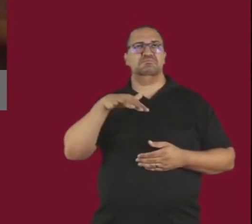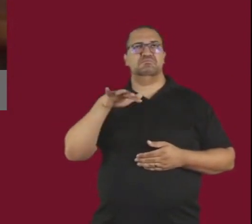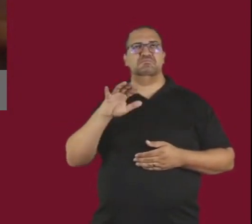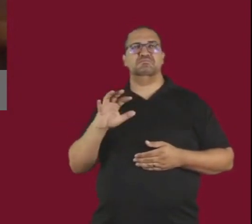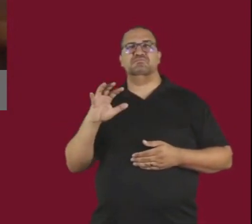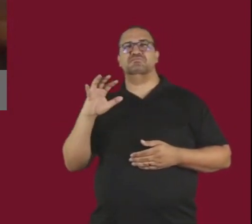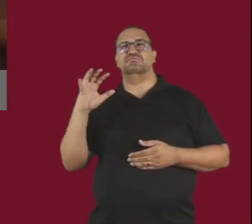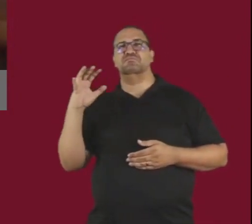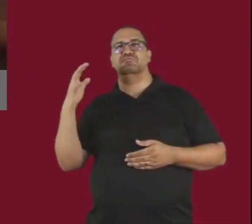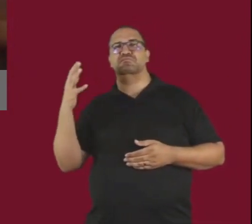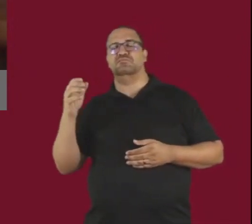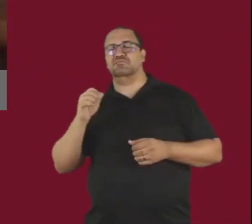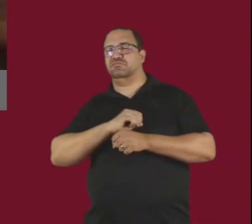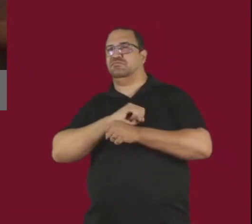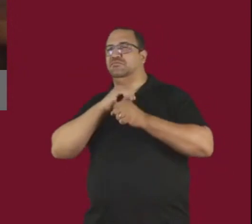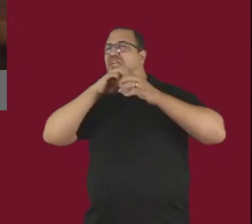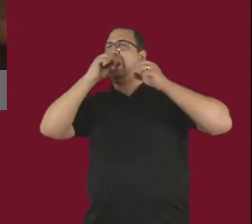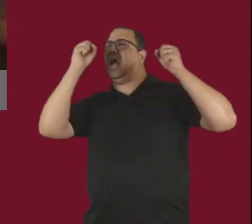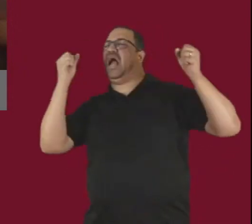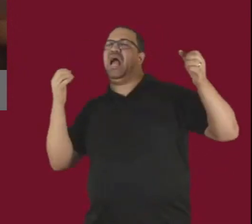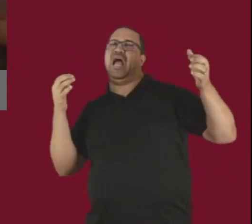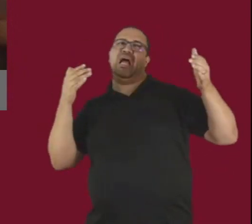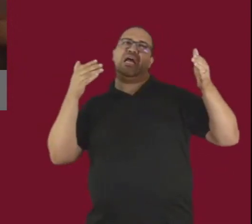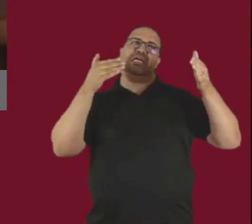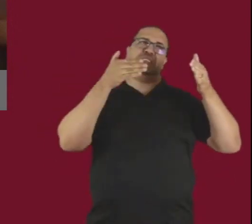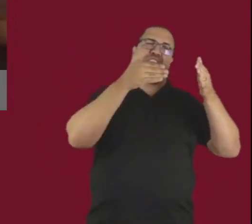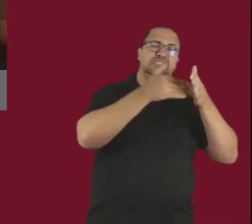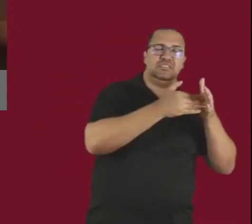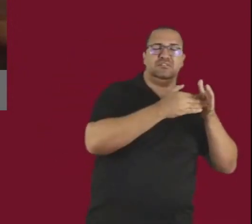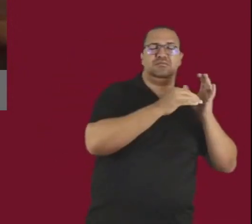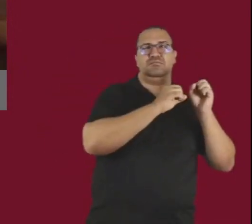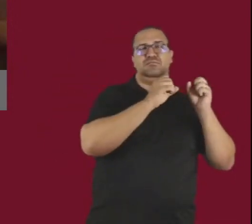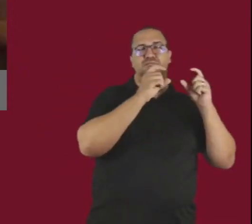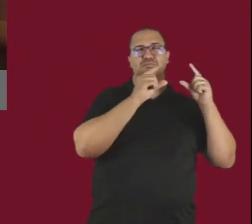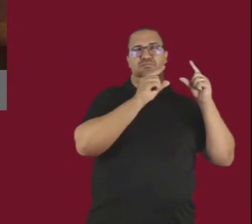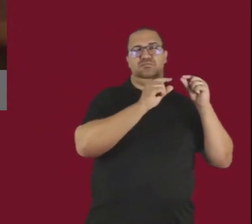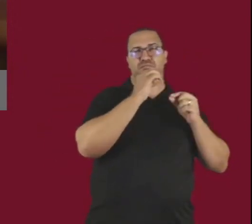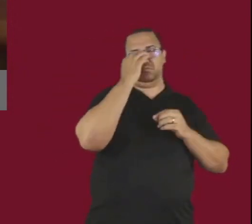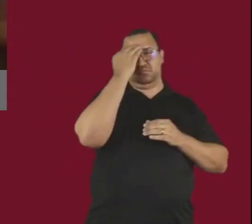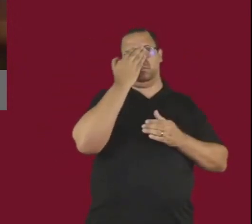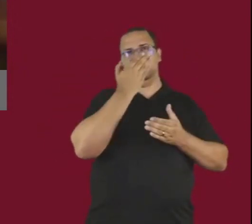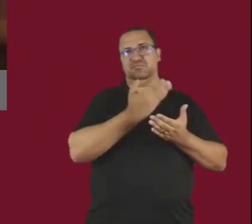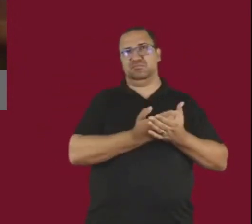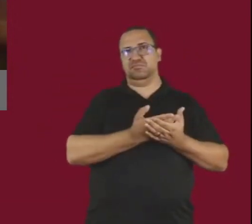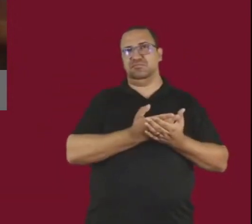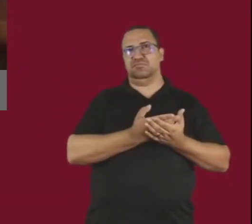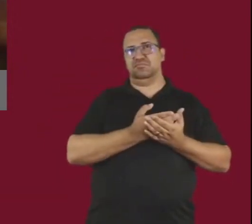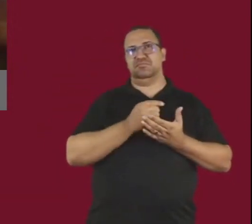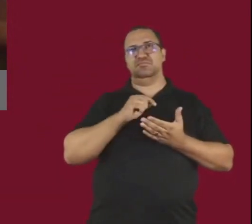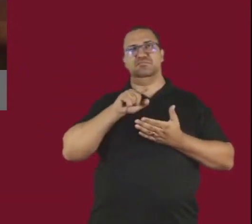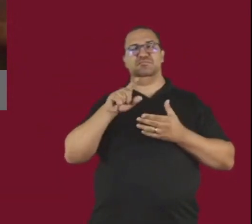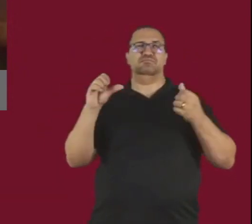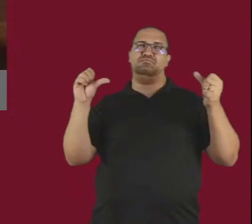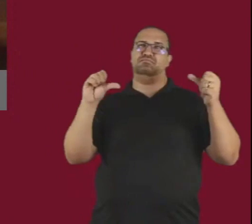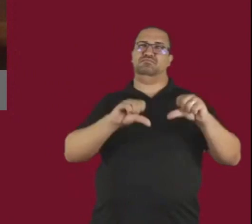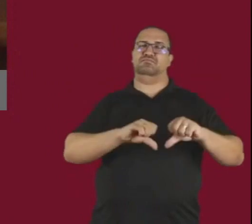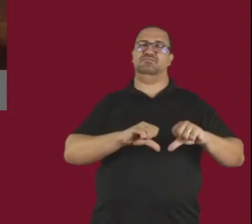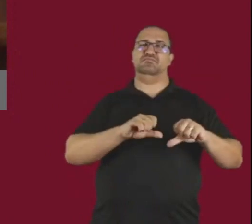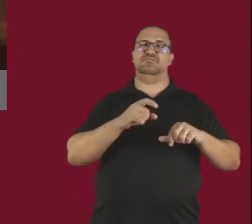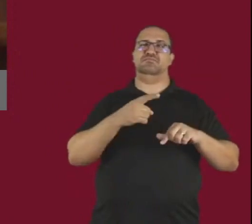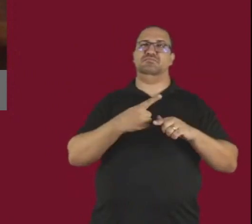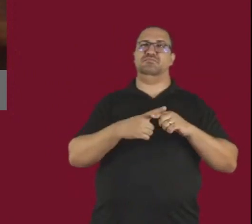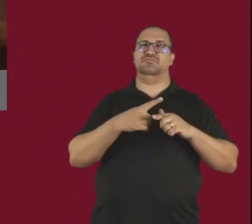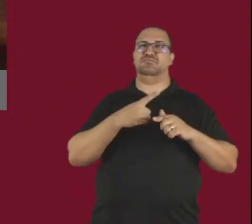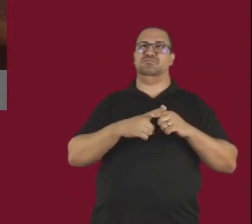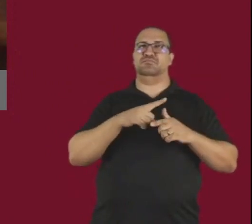vai dormir, nos teus sonhos, eu acredito que tu é um negacionista. Porque se nós